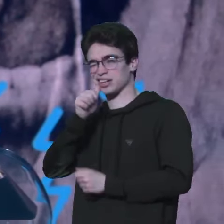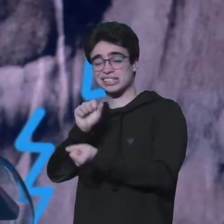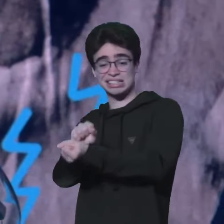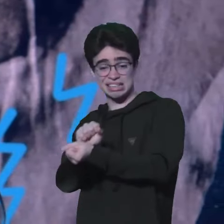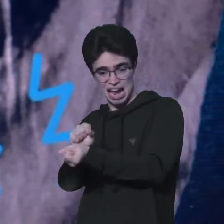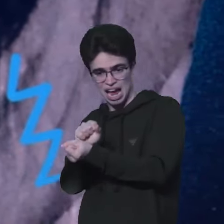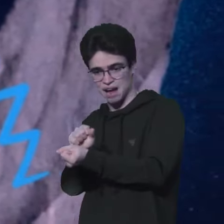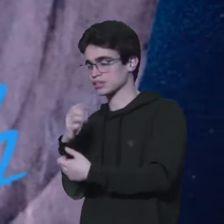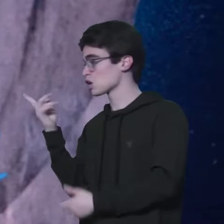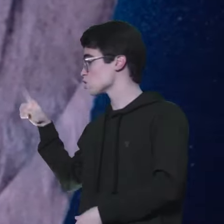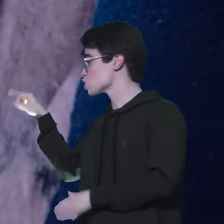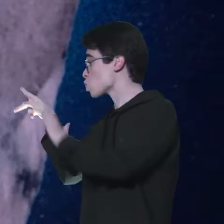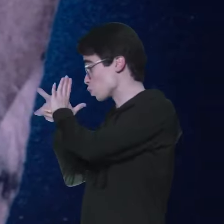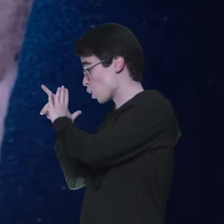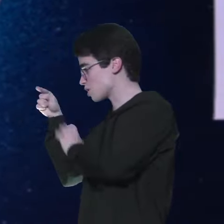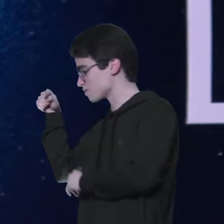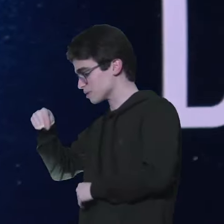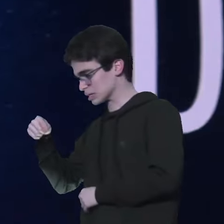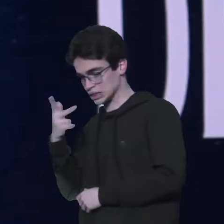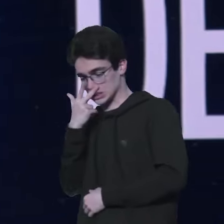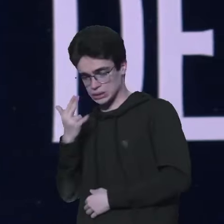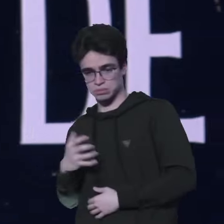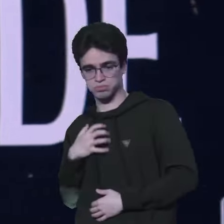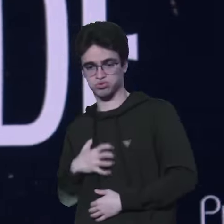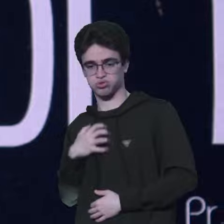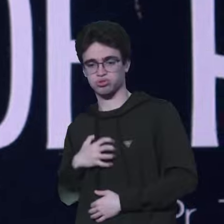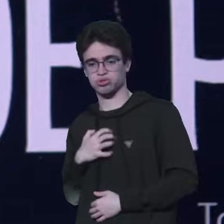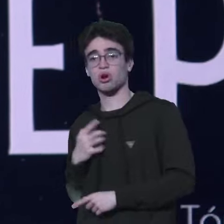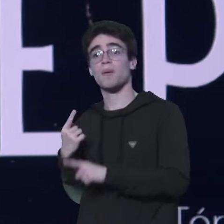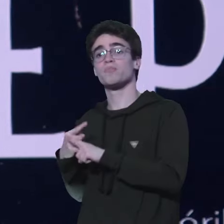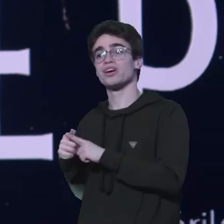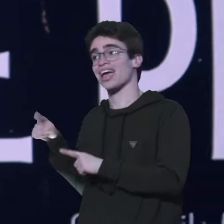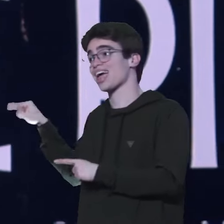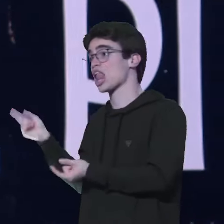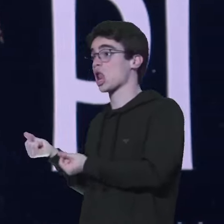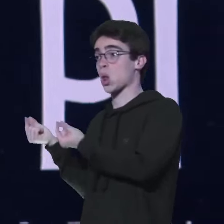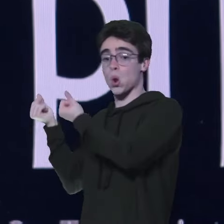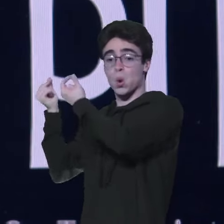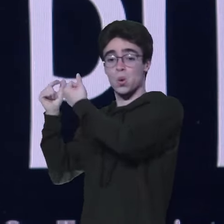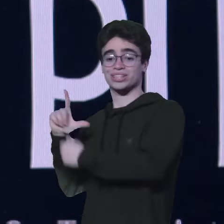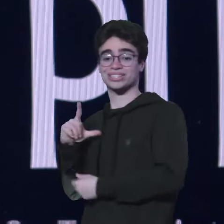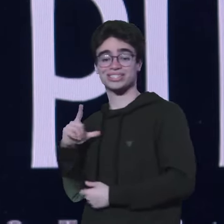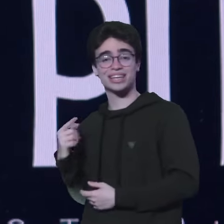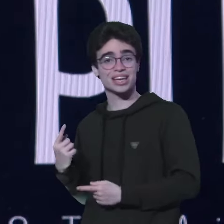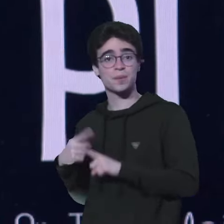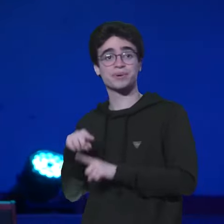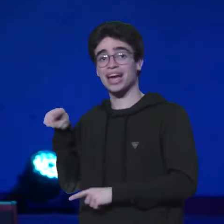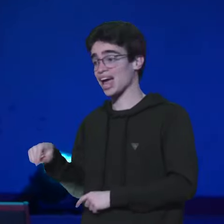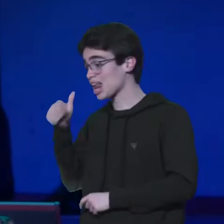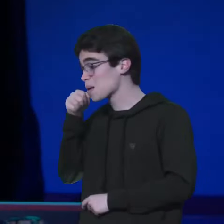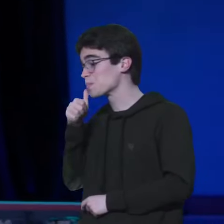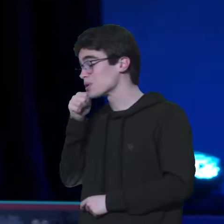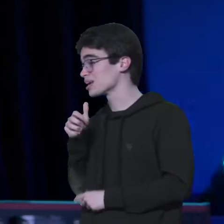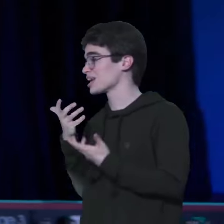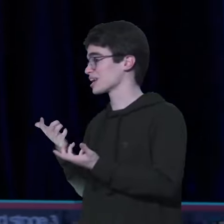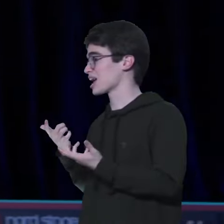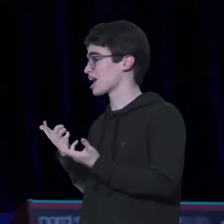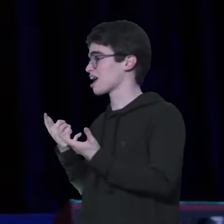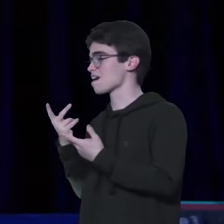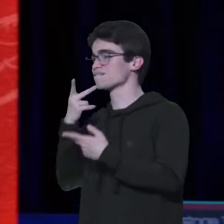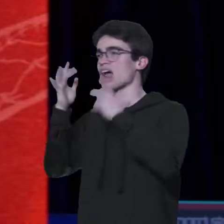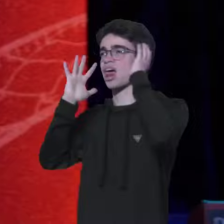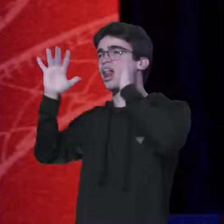ficam indignados porque eles lucravam muito com as adivinhações dela. Ela fazia adivinhações em troca de dinheiro. Você acha que